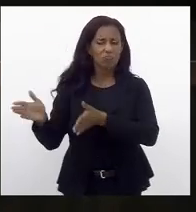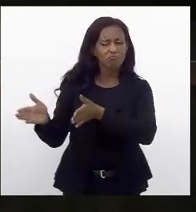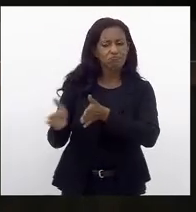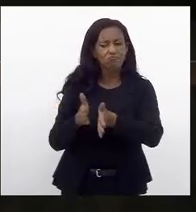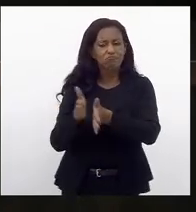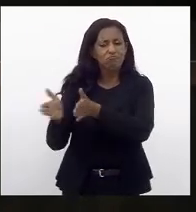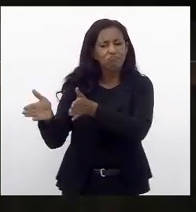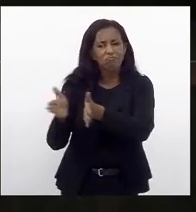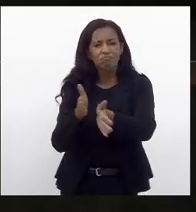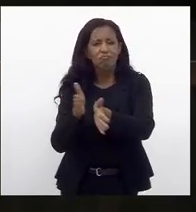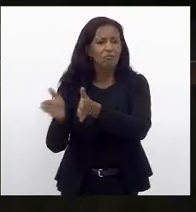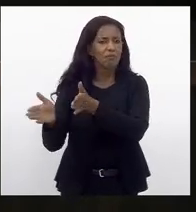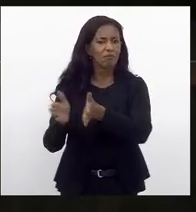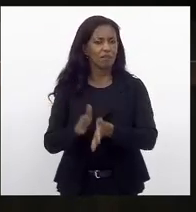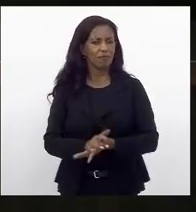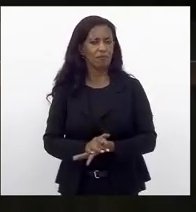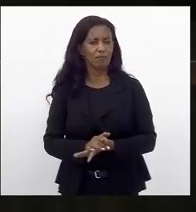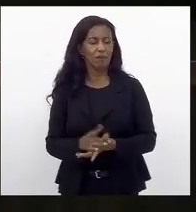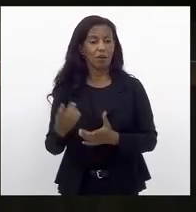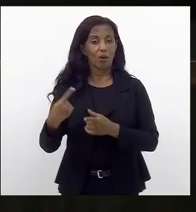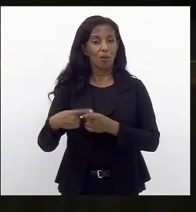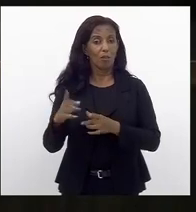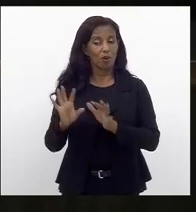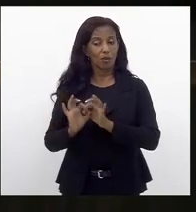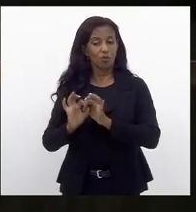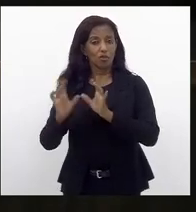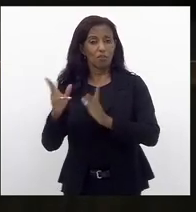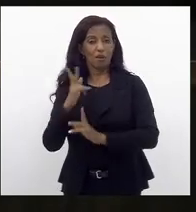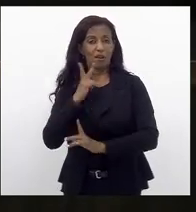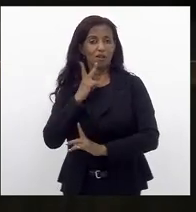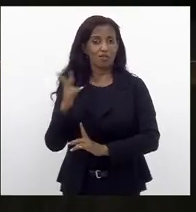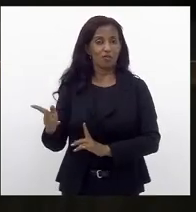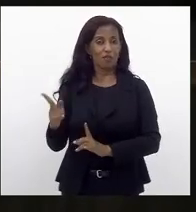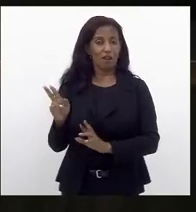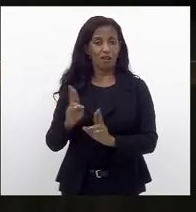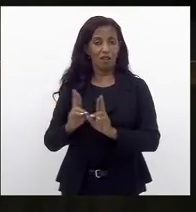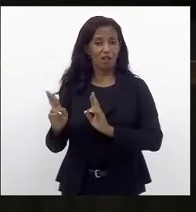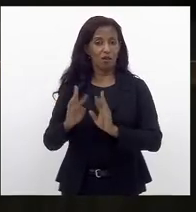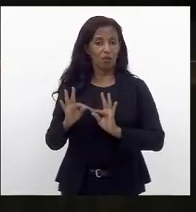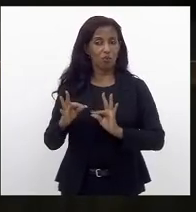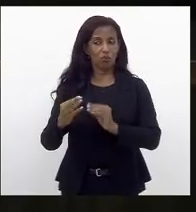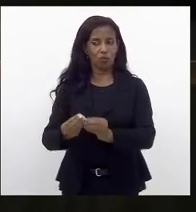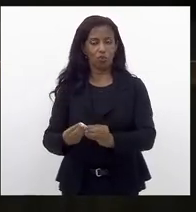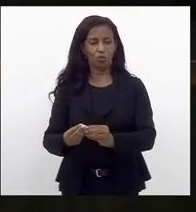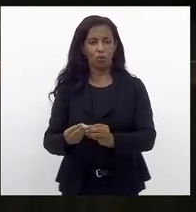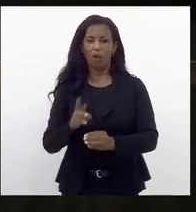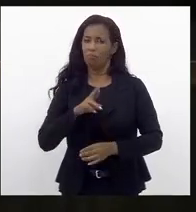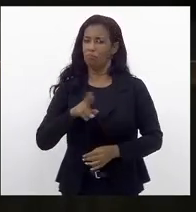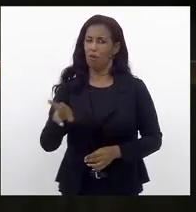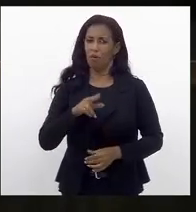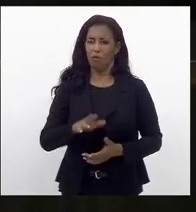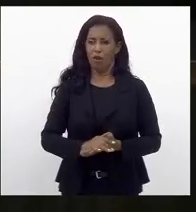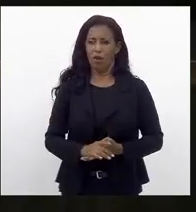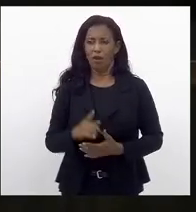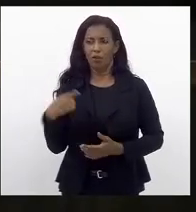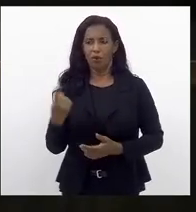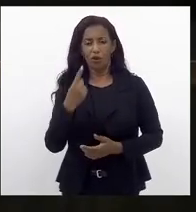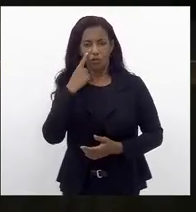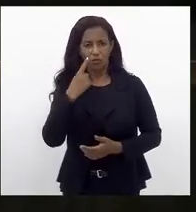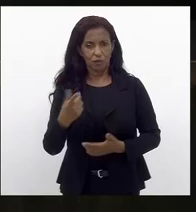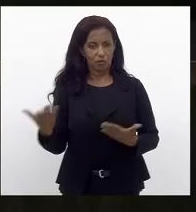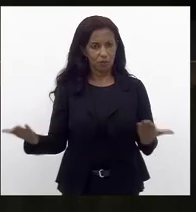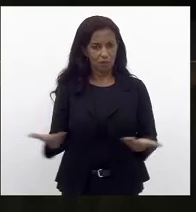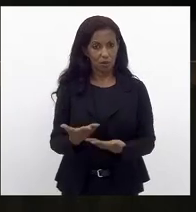dicotomia porque os liberais Dizem que o mercado regulam todo não é assim nós temos agora